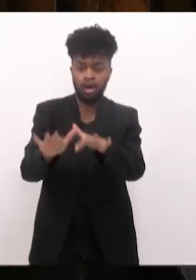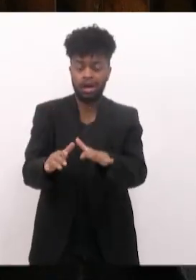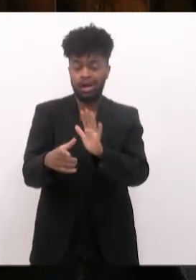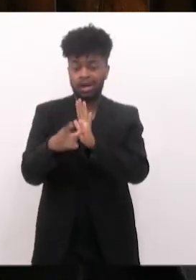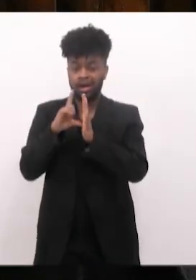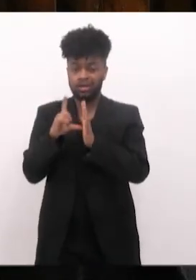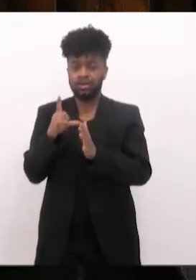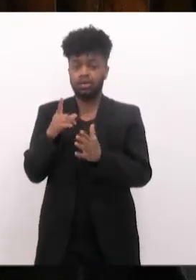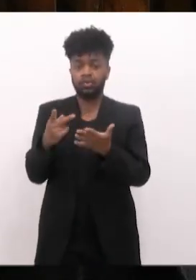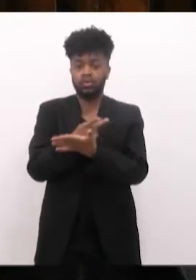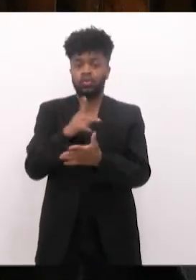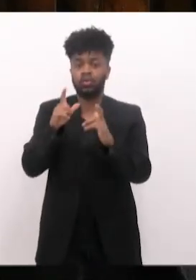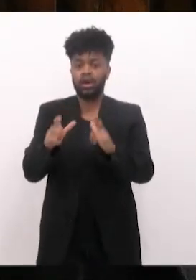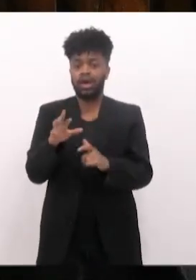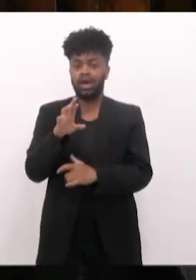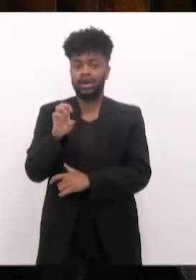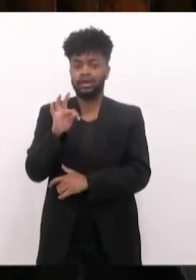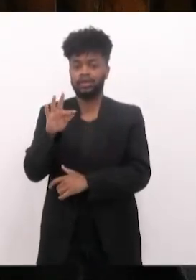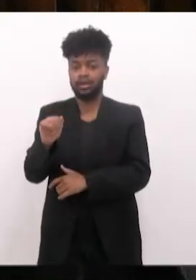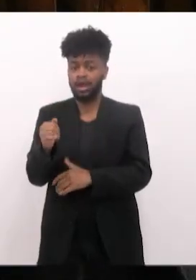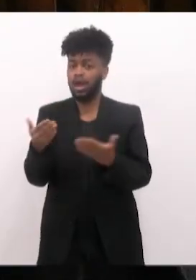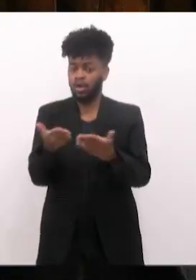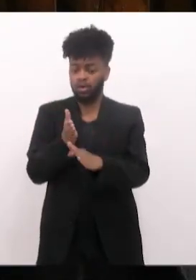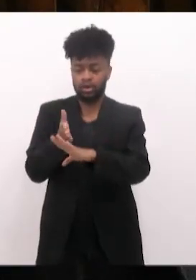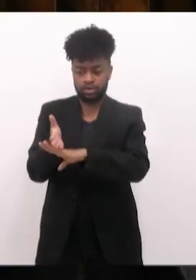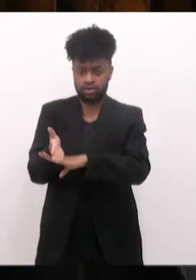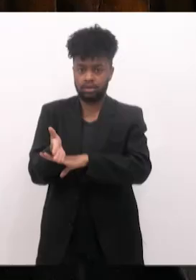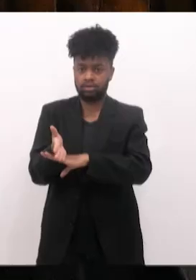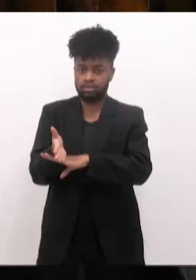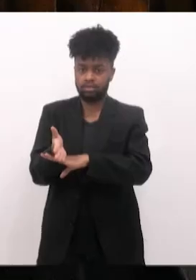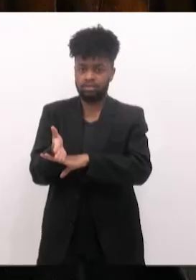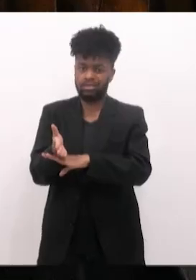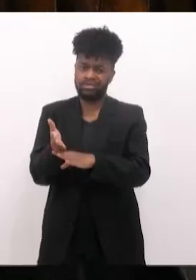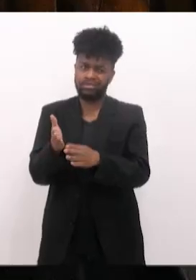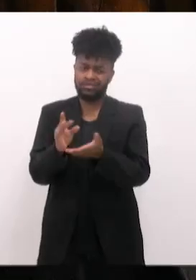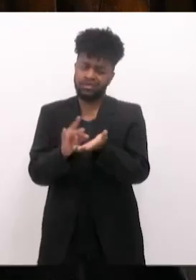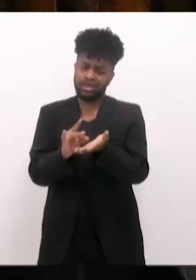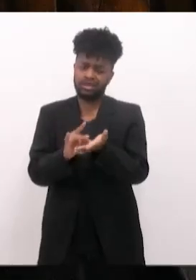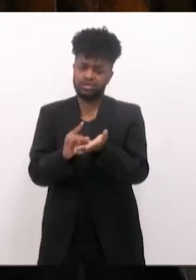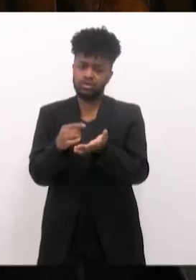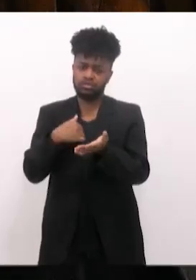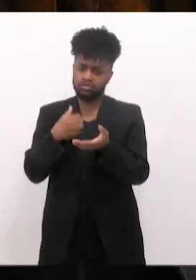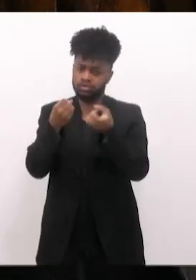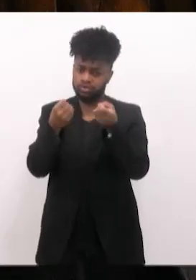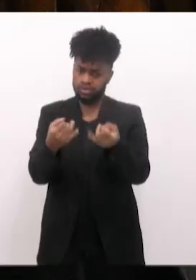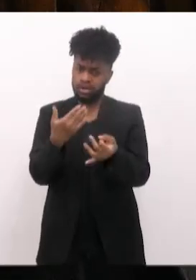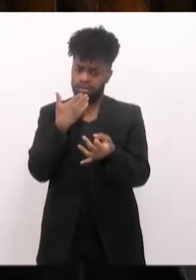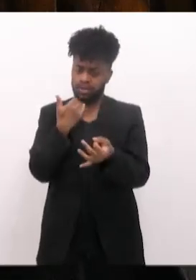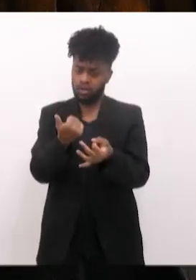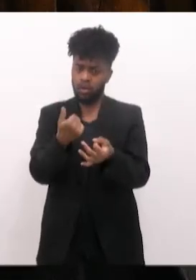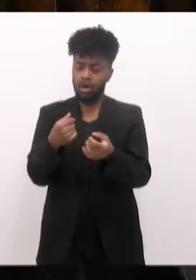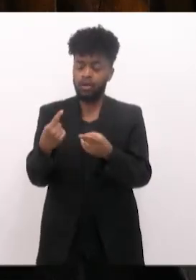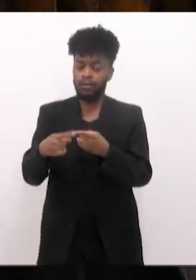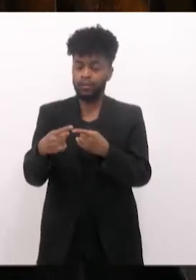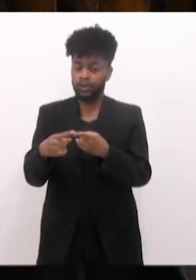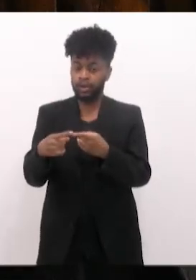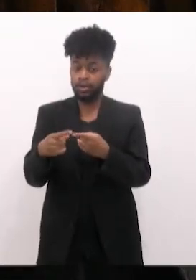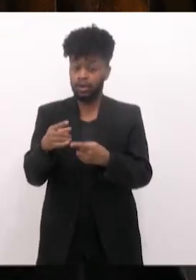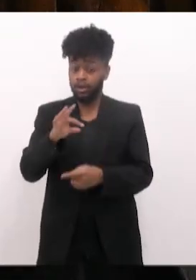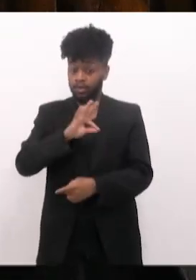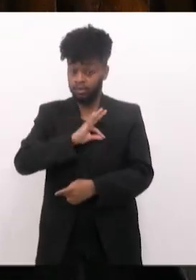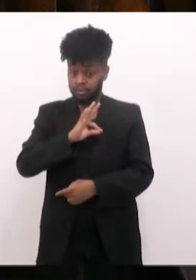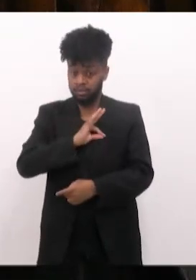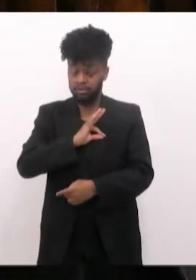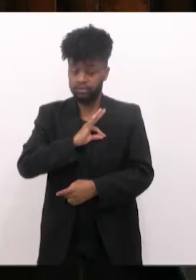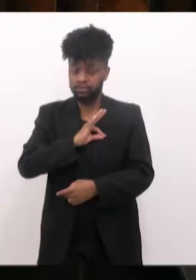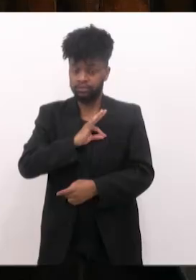reta, agora eles até entraram. Ou melhor, quero ressaltar aqui, os policiais